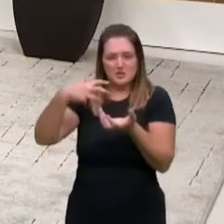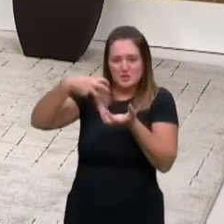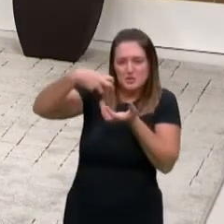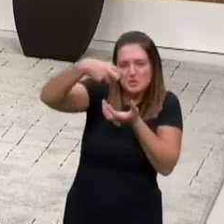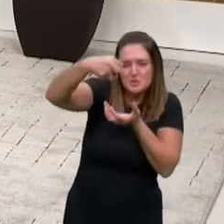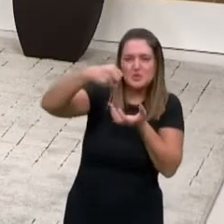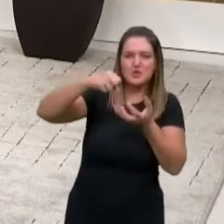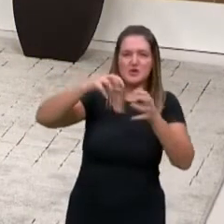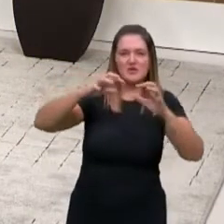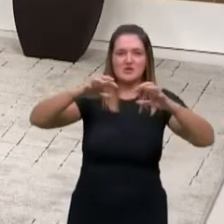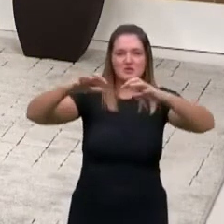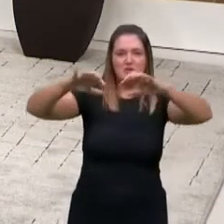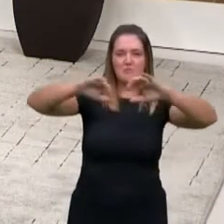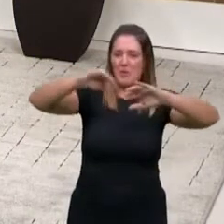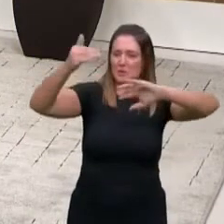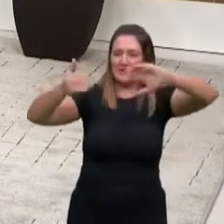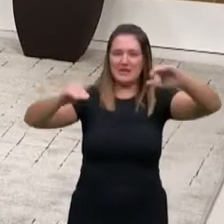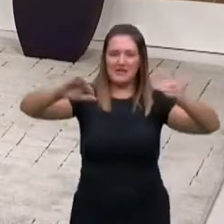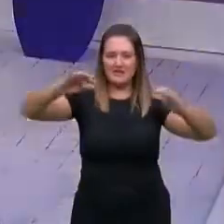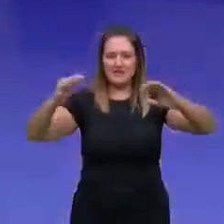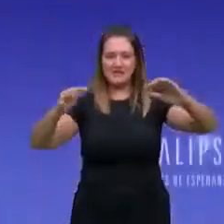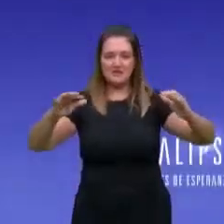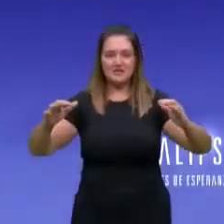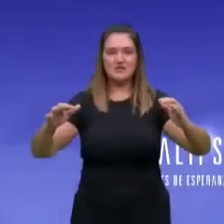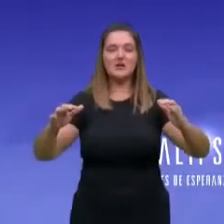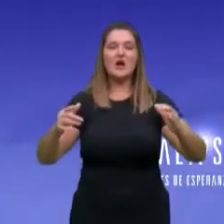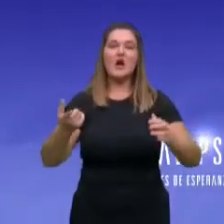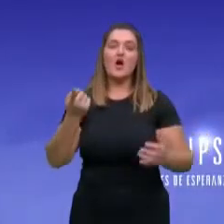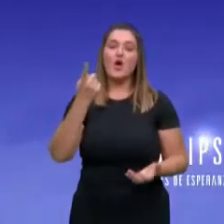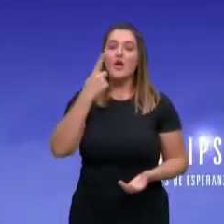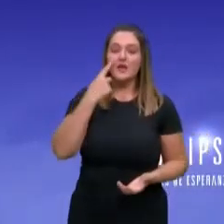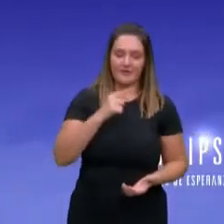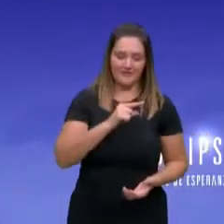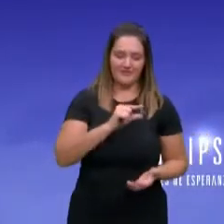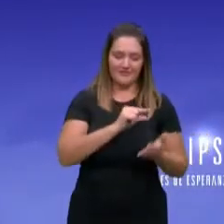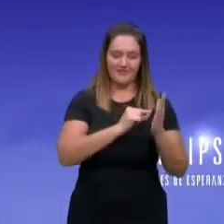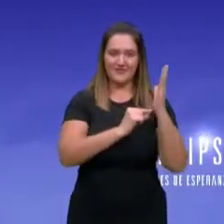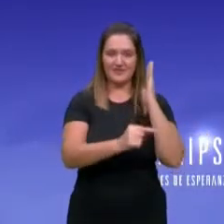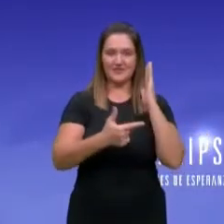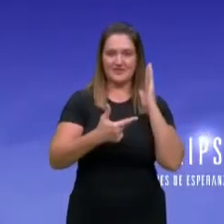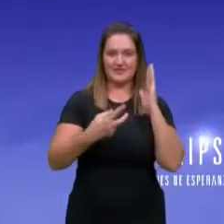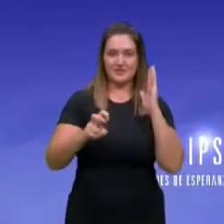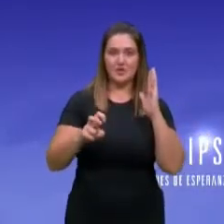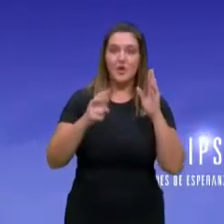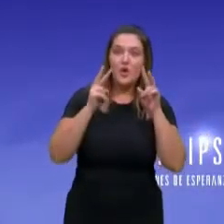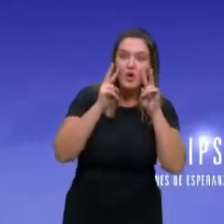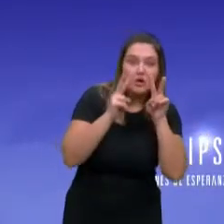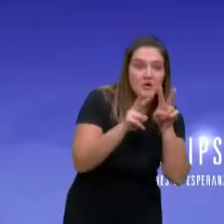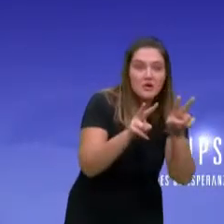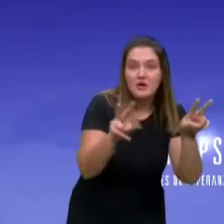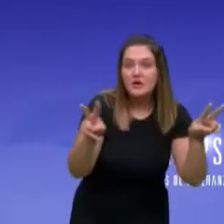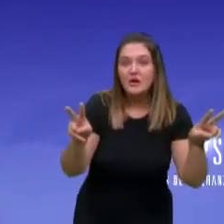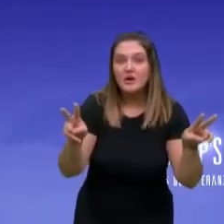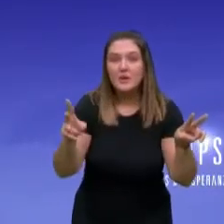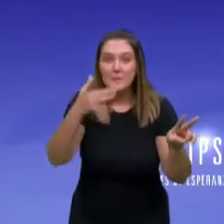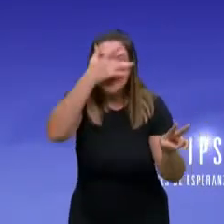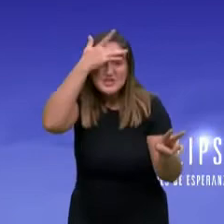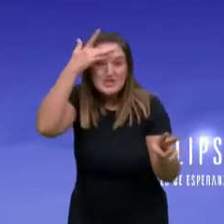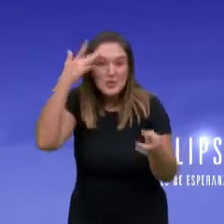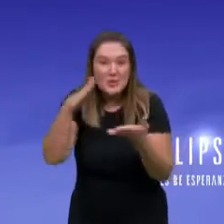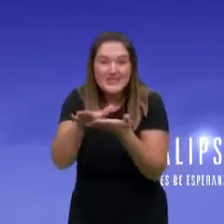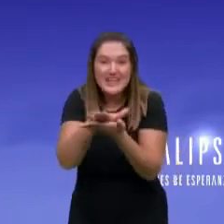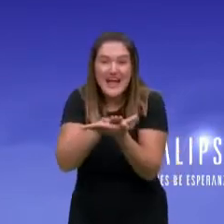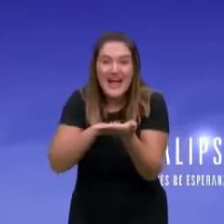escuro, montanha tremendo, tudo tremendo, e vem o verso 25. Olhei e eis que não havia homem nenhum. Prestou